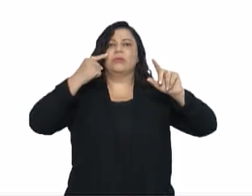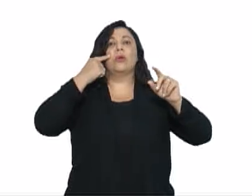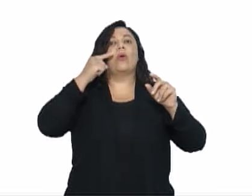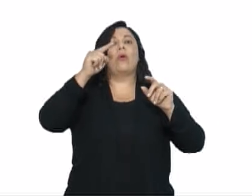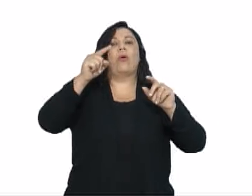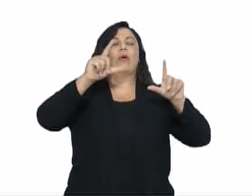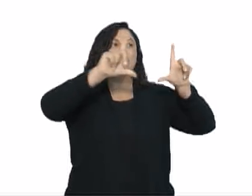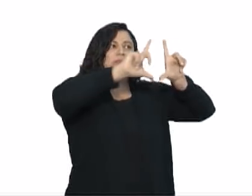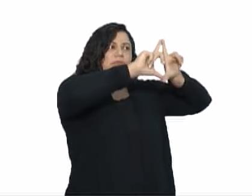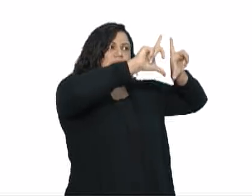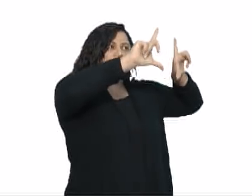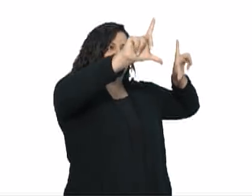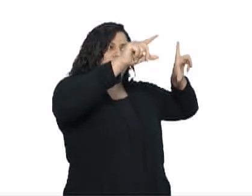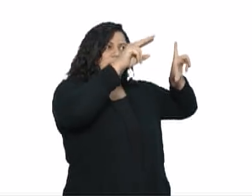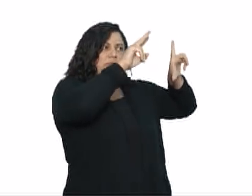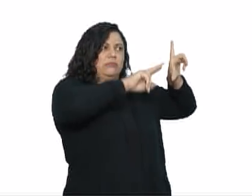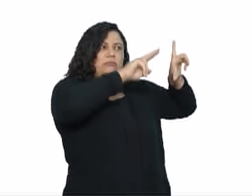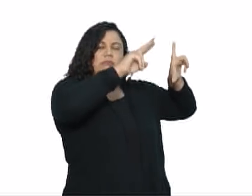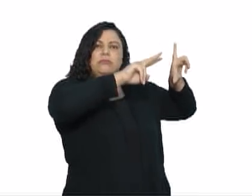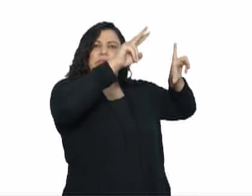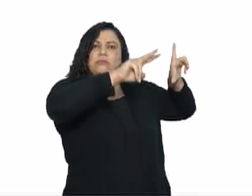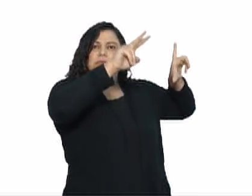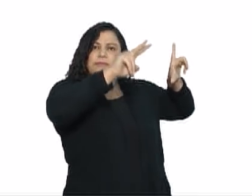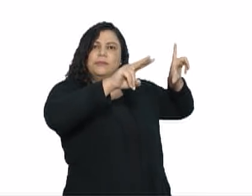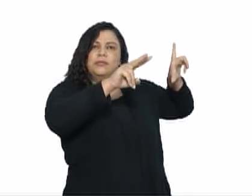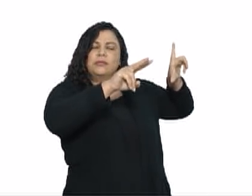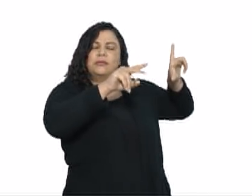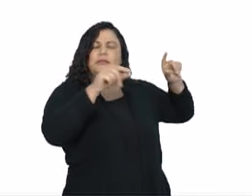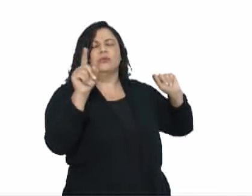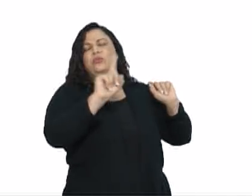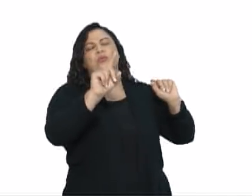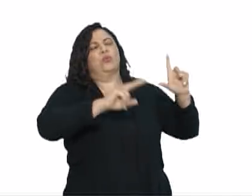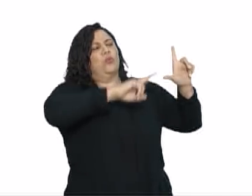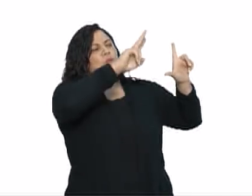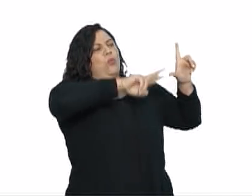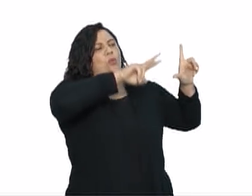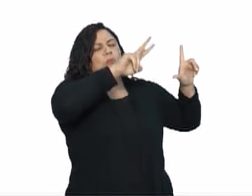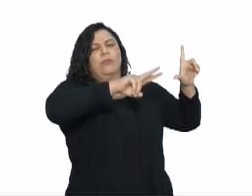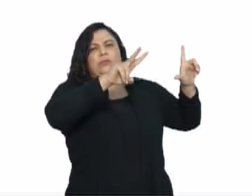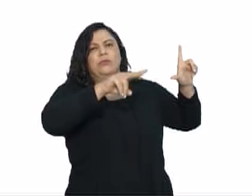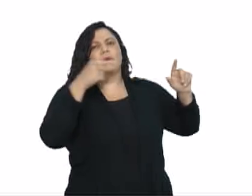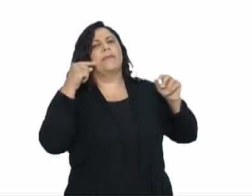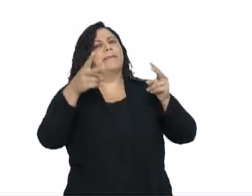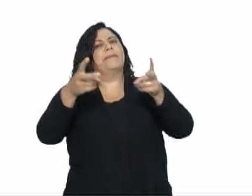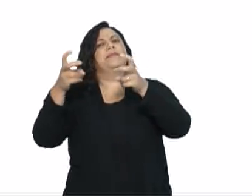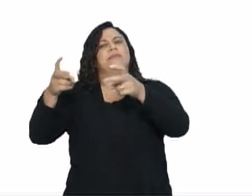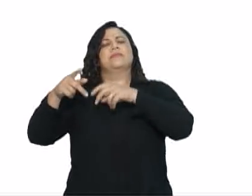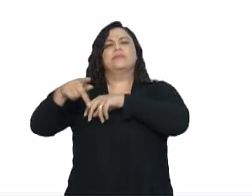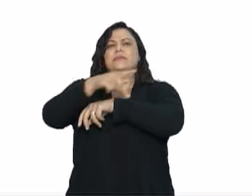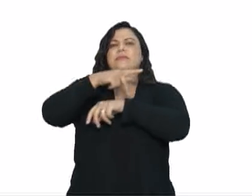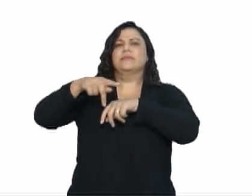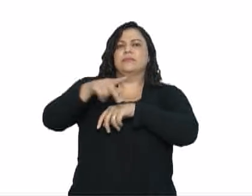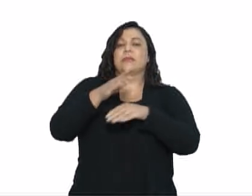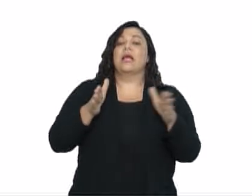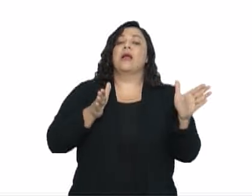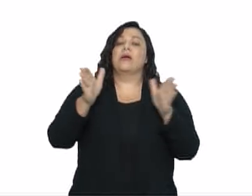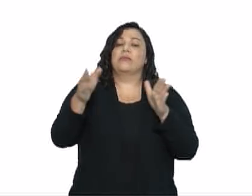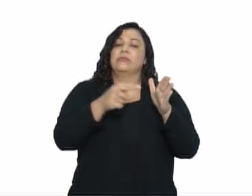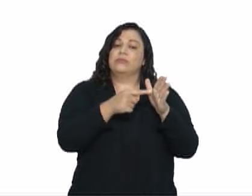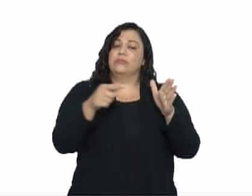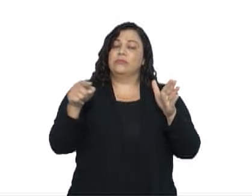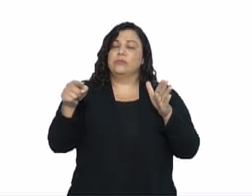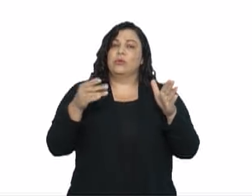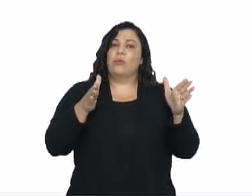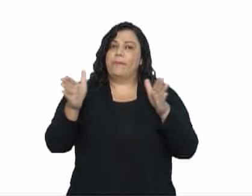favor, eu não vou fazer a leitura dos nomes, só quero que você veja os países, e daí o período, por exemplo, de 51